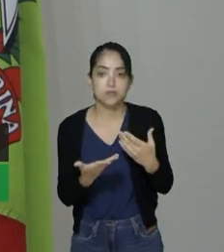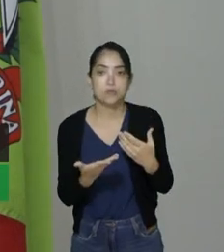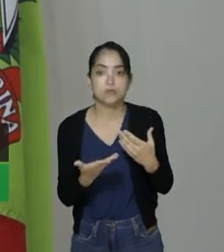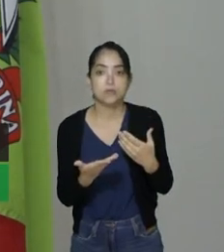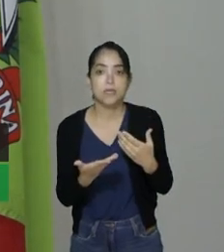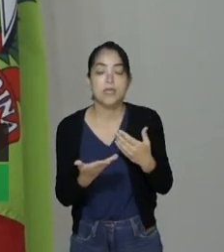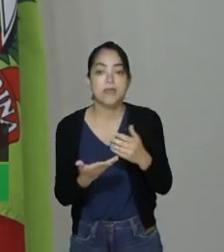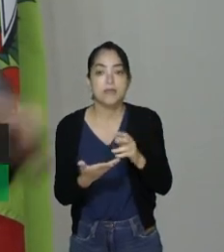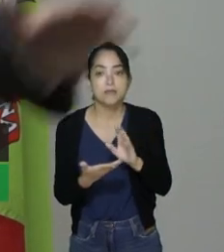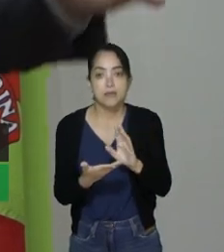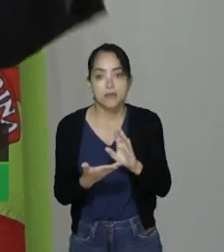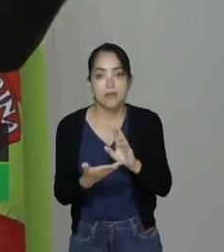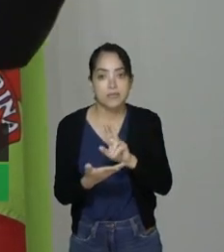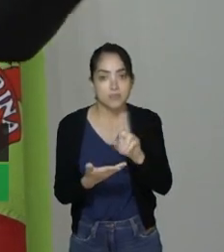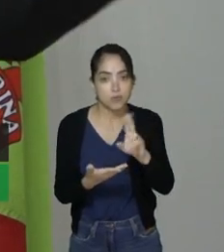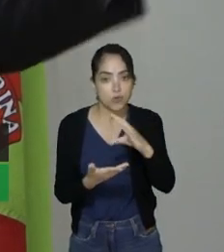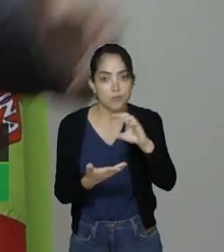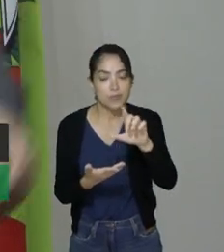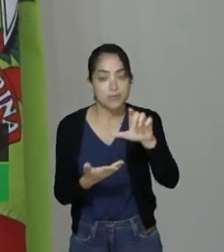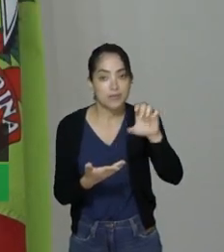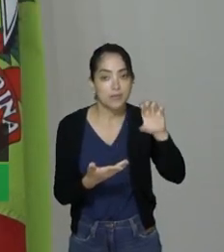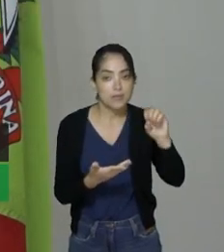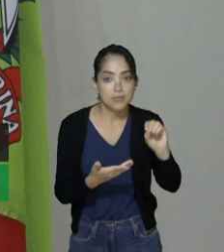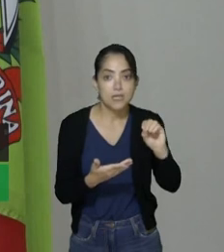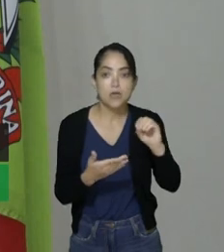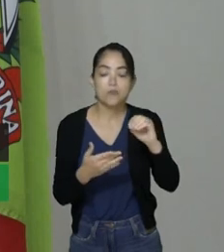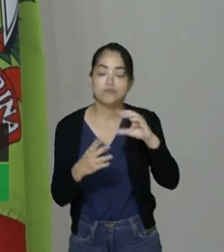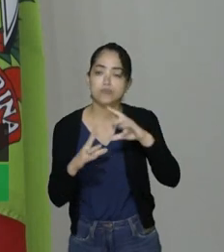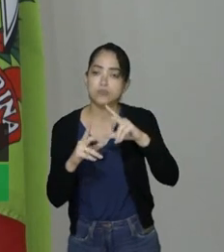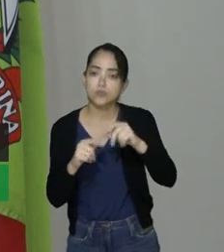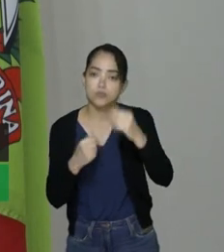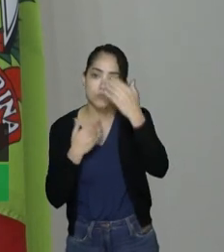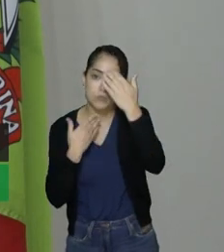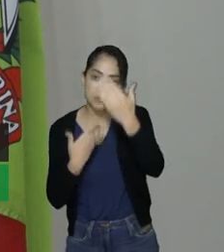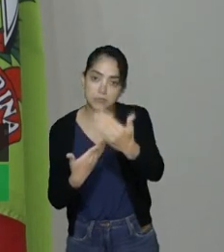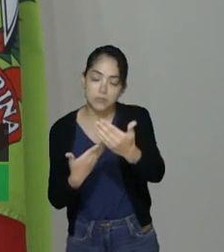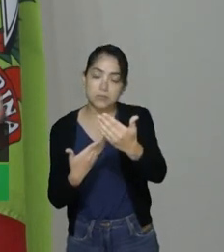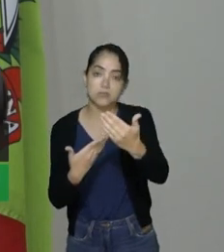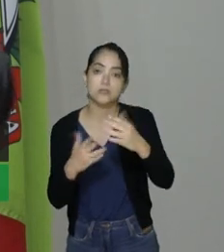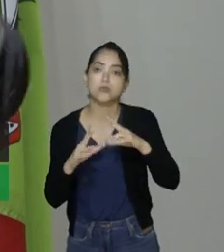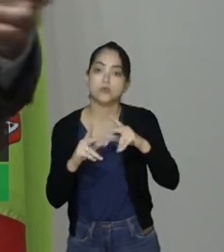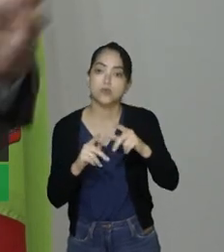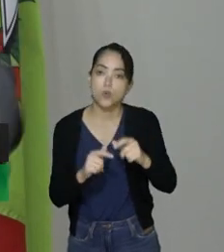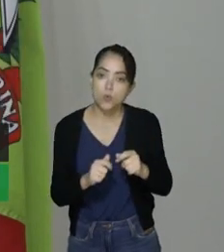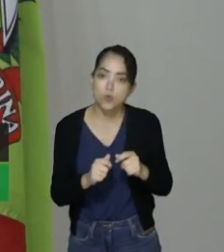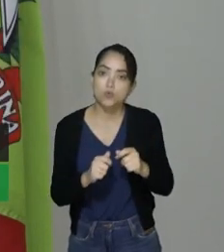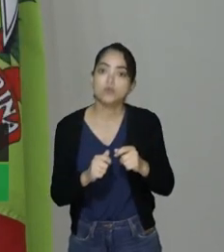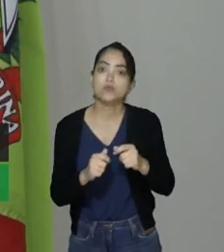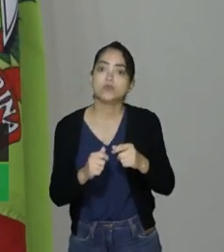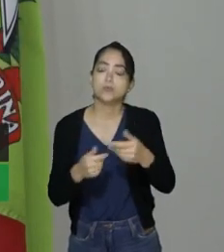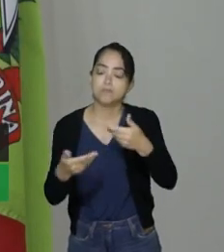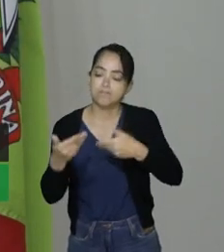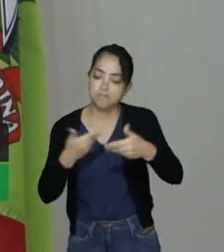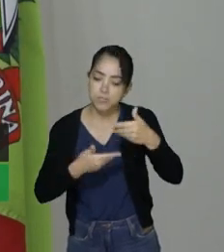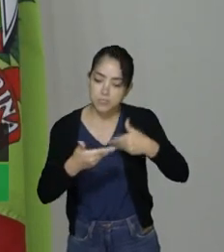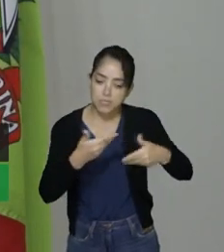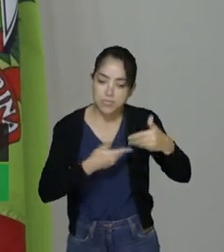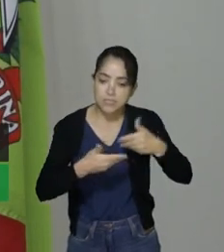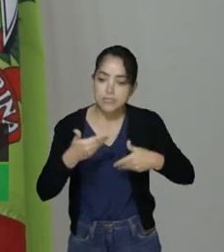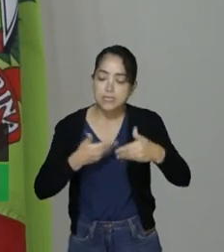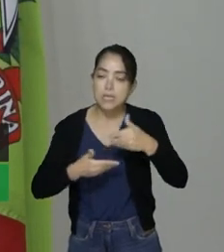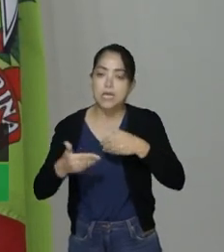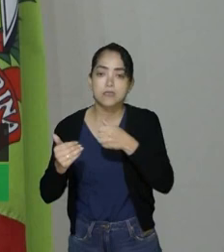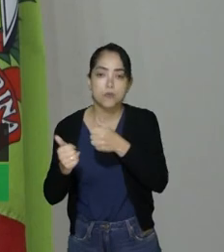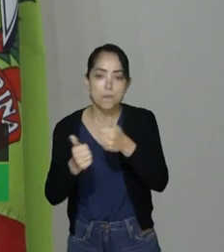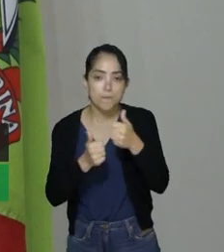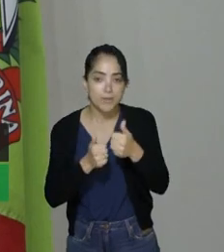nome da Cléo, quero agradecer todos os funcionários da casa, todos que sempre me trataram com uma cortesia e uma simpatia